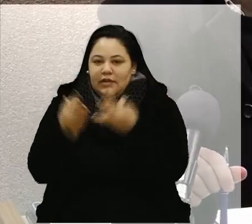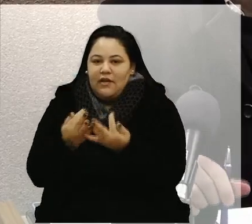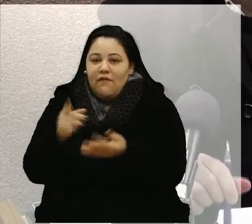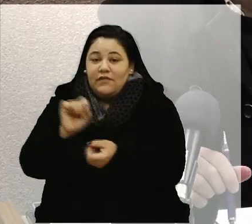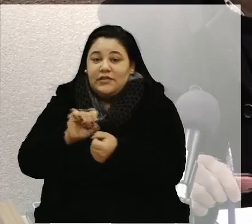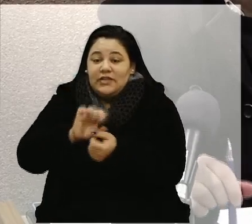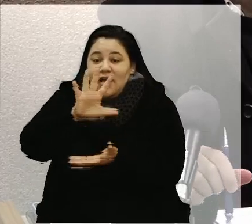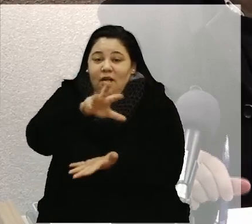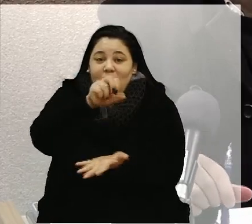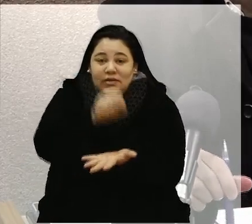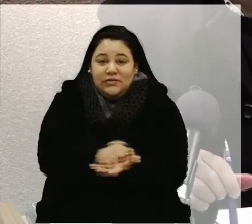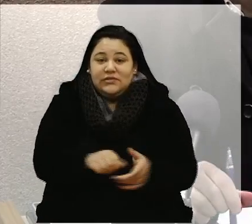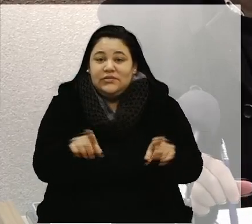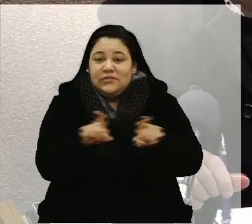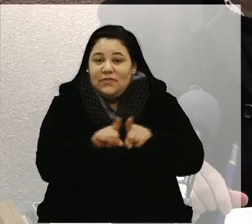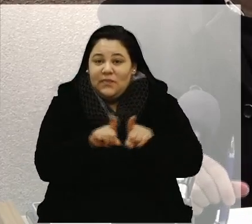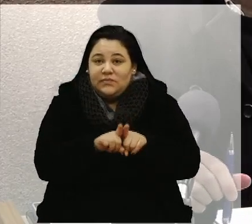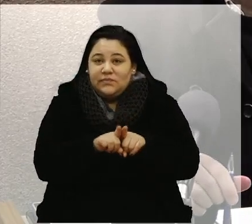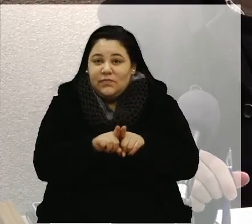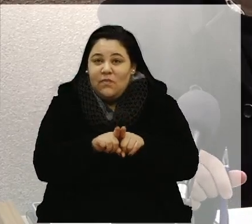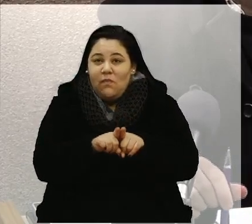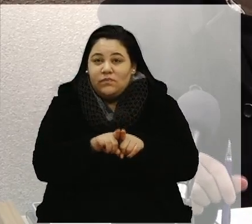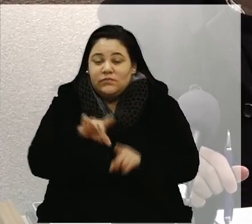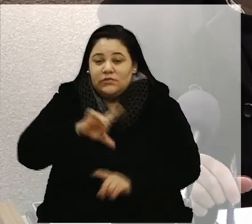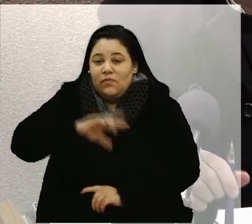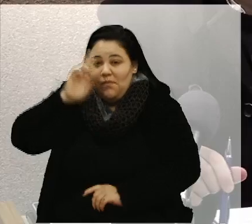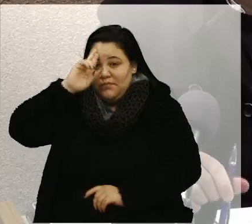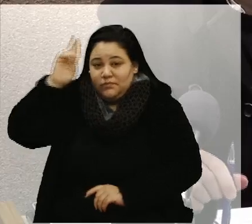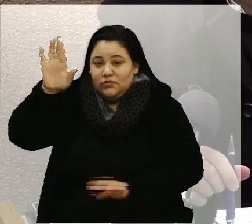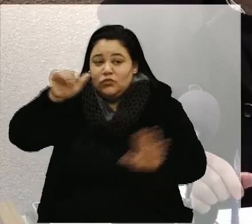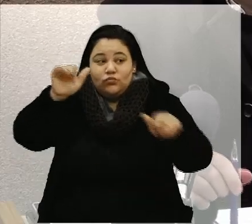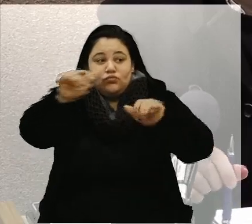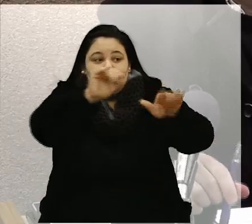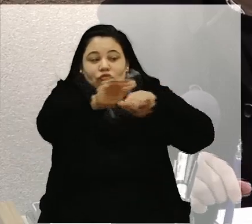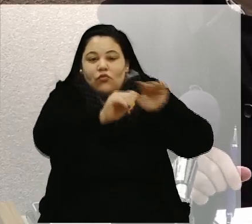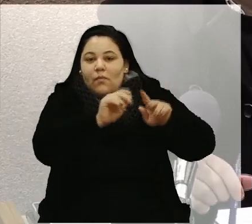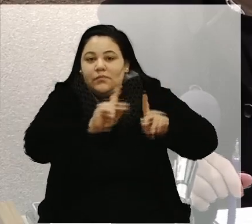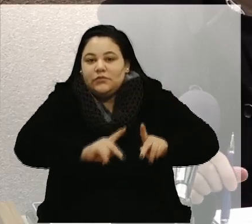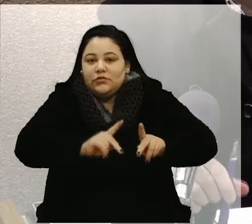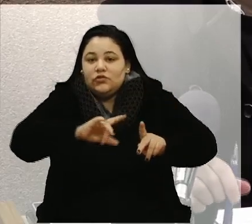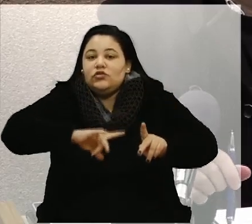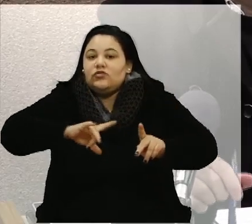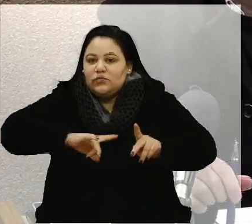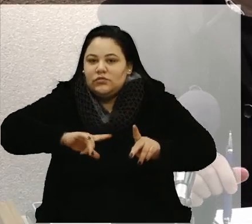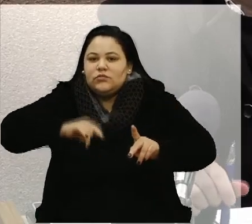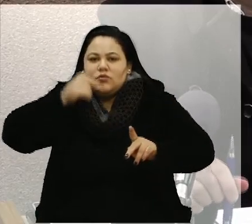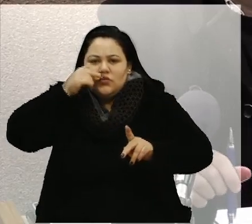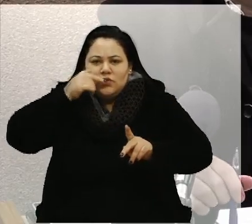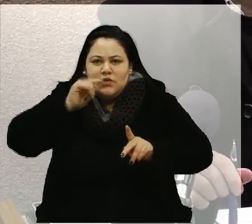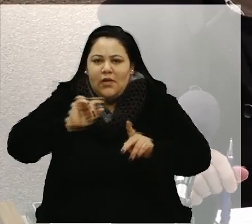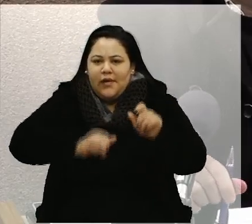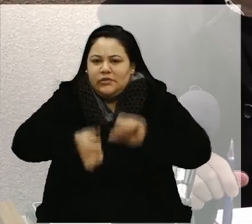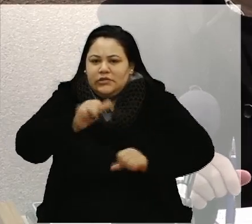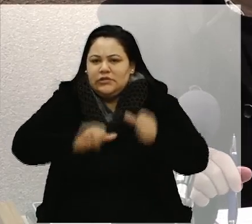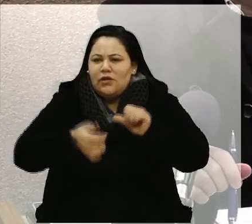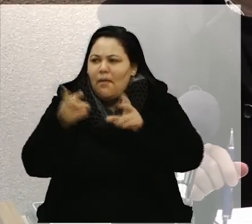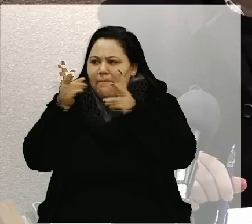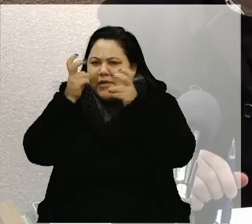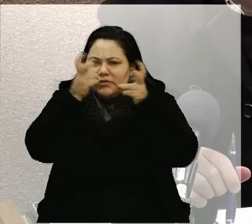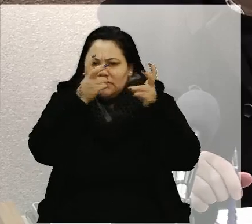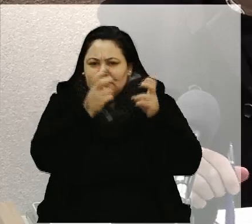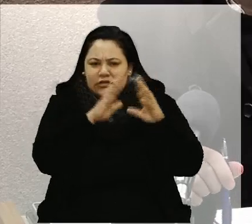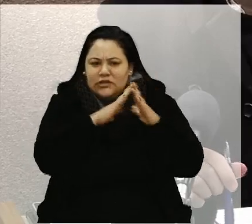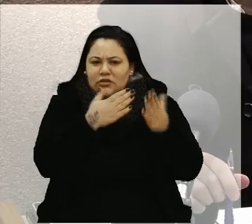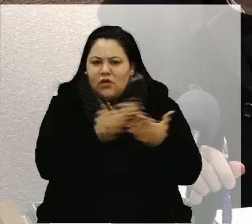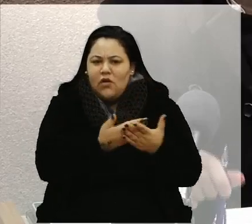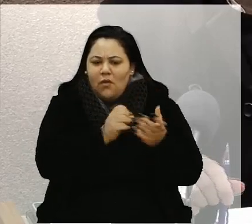trazendo inclusive muitos diretores e donos das empresas. Obtivemos credibilidade ao perceberem que, ao estudarem no IASIG,